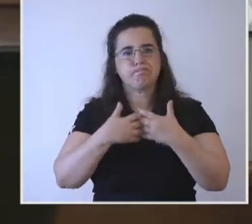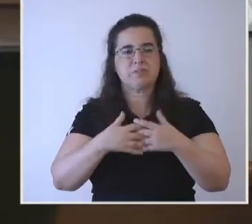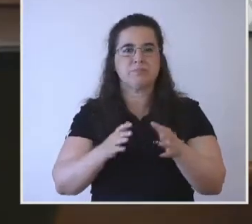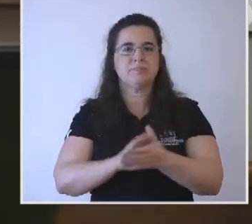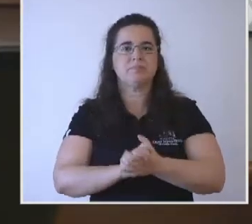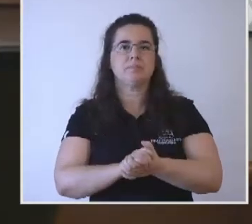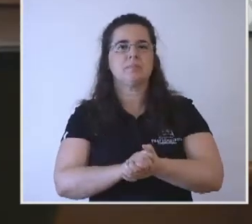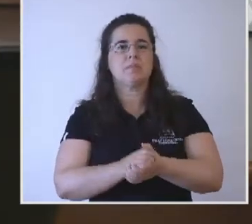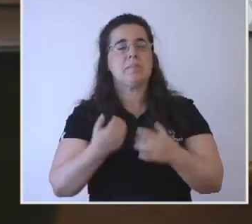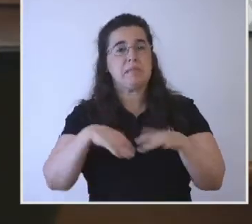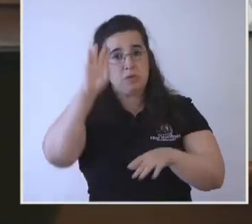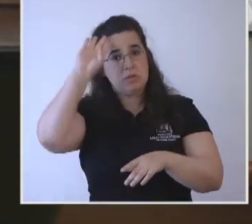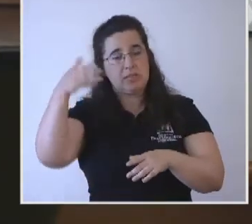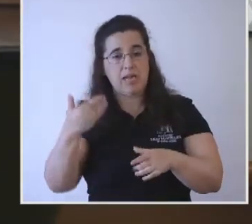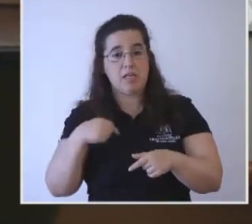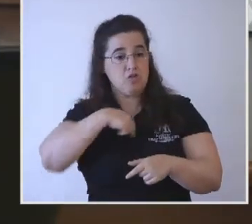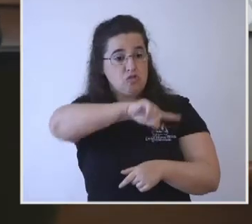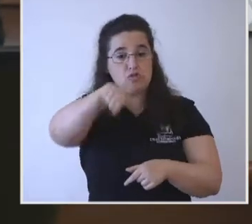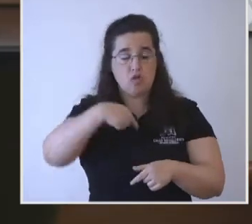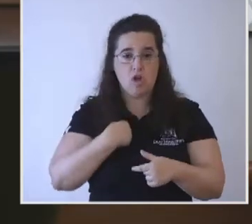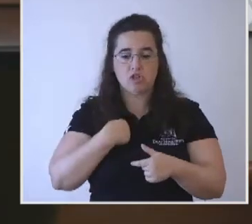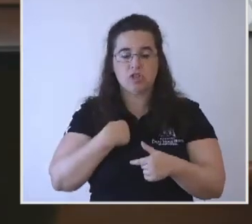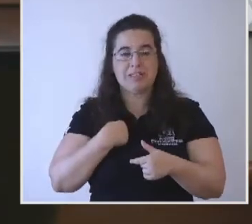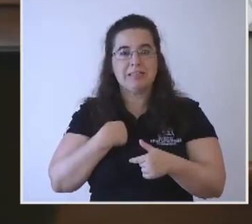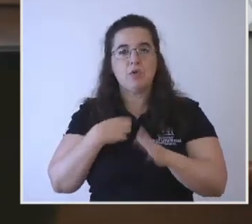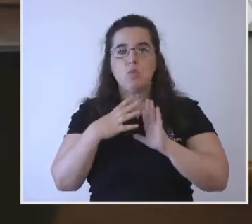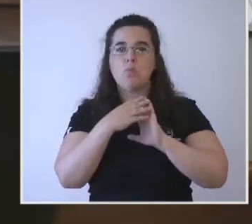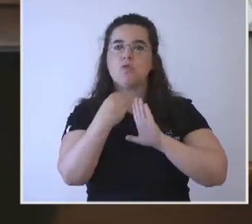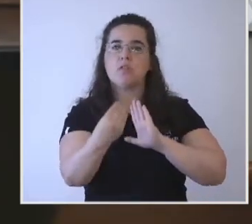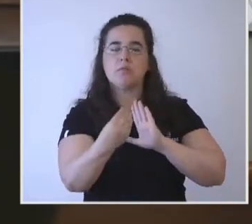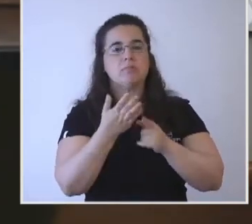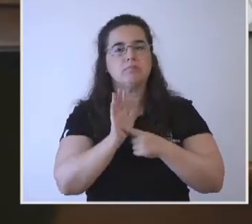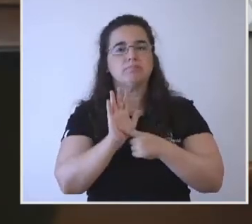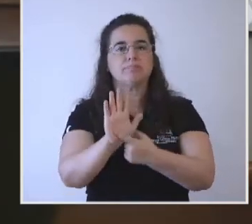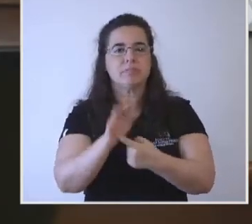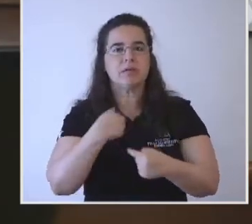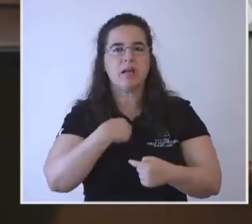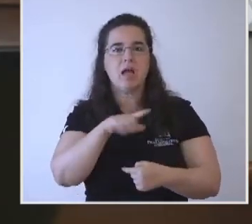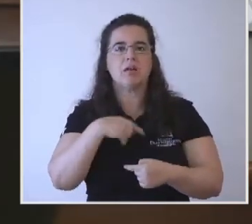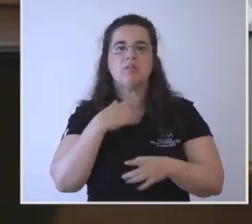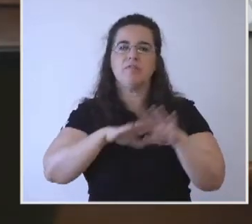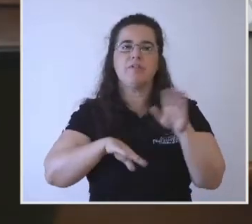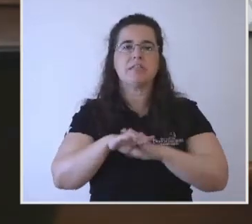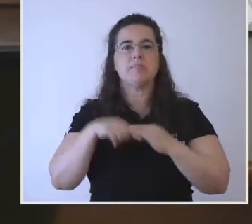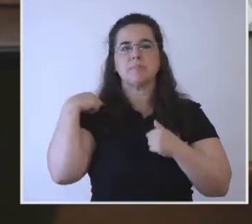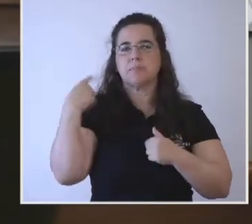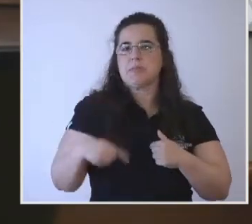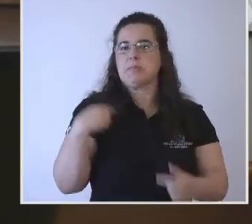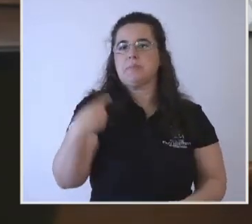fazemos repetidamente. Por isso o mérito não está na ação, mas no hábito.